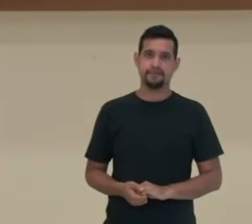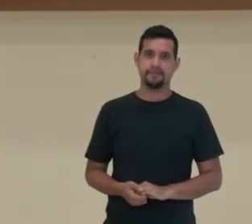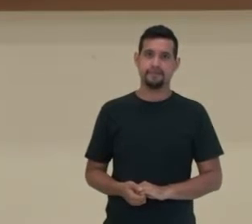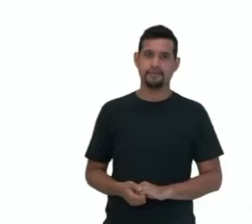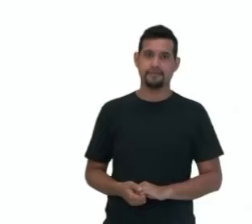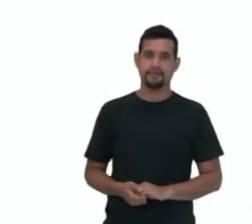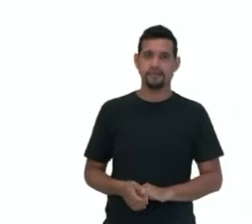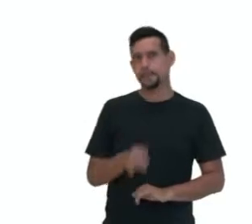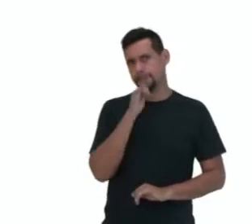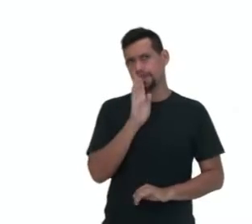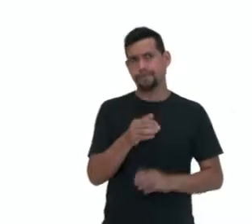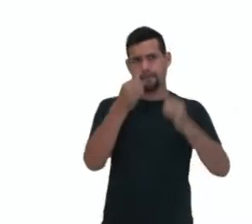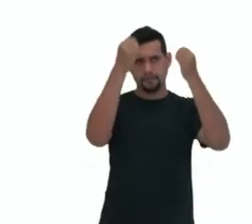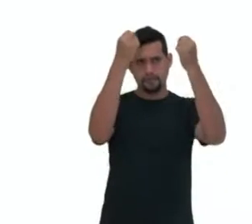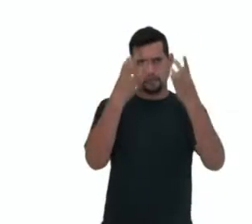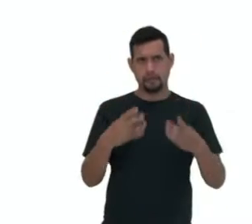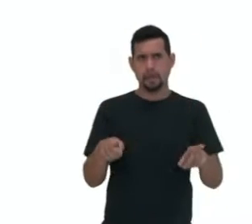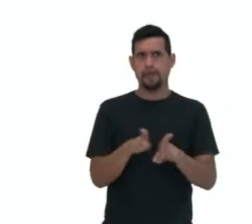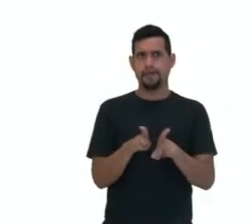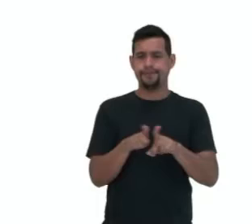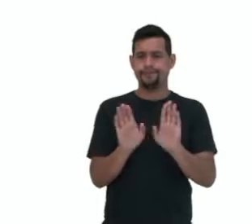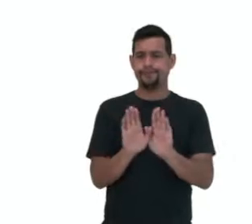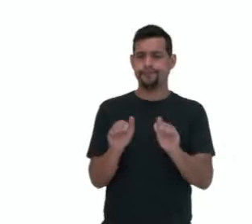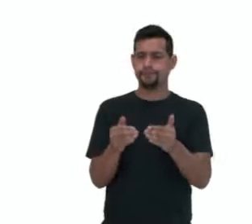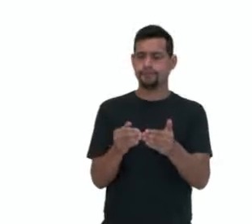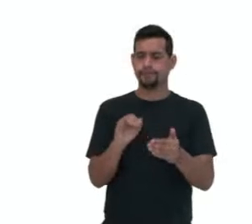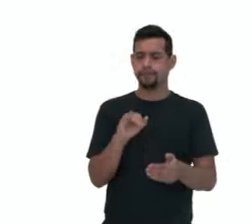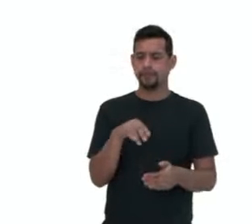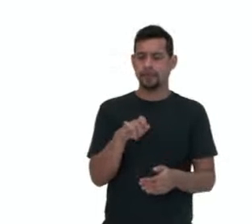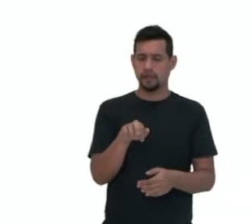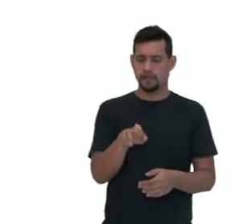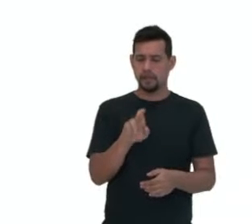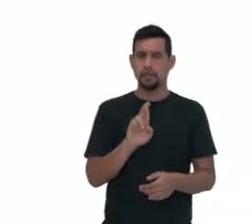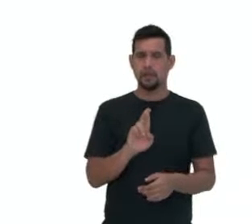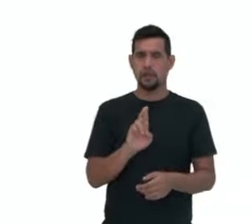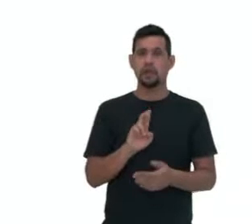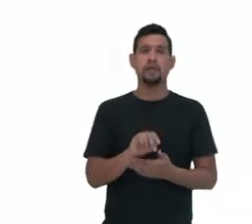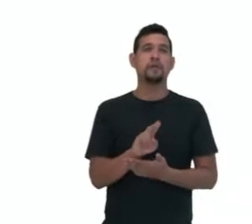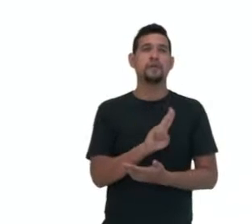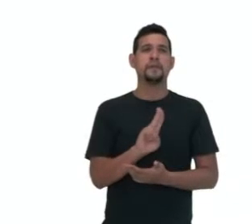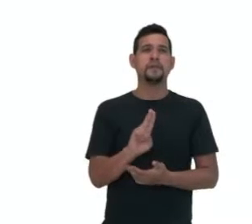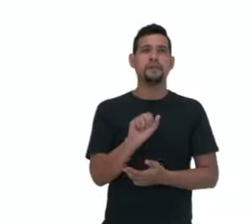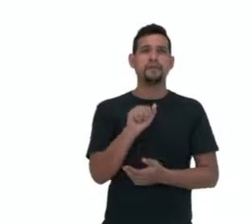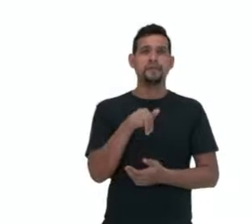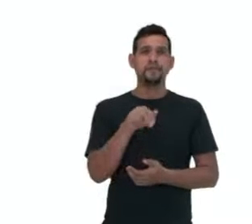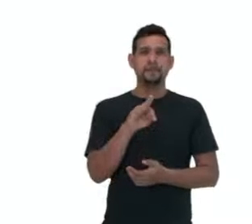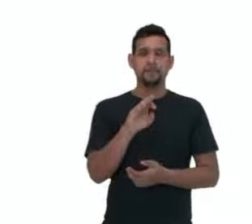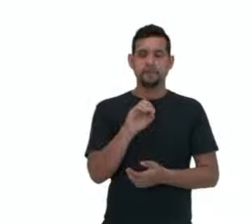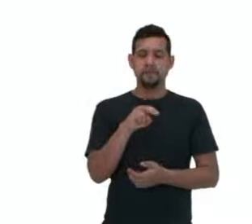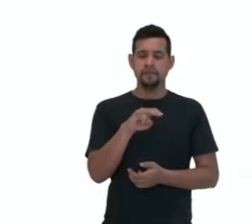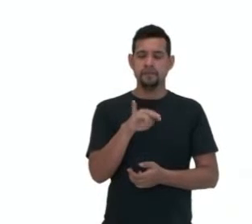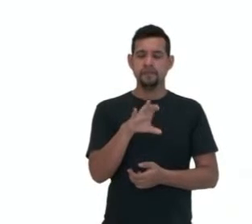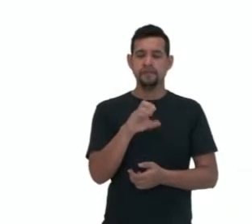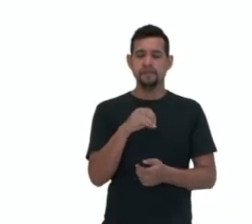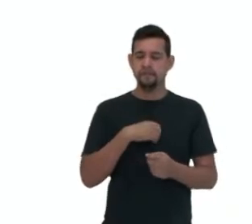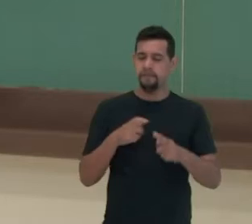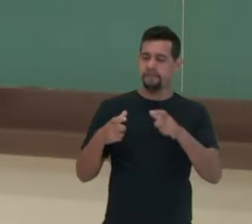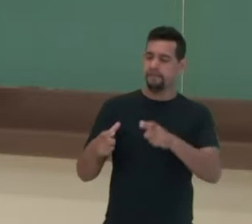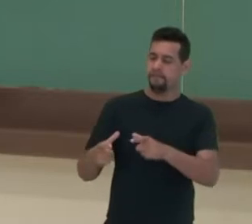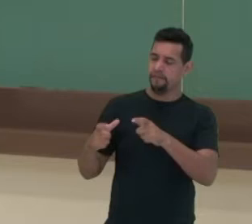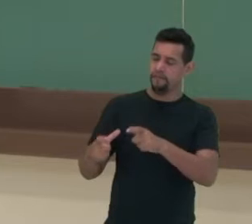Como o professor Alberto comentou, aqui a parte da coluna do imperador Antonino Pio, que fica no pátio da Pinacoteca do